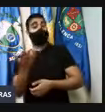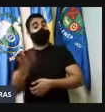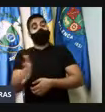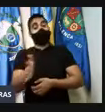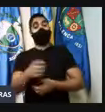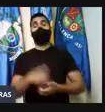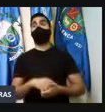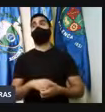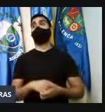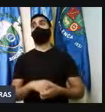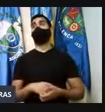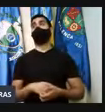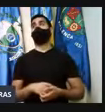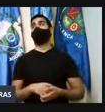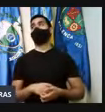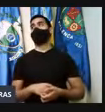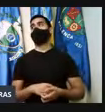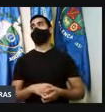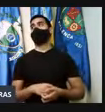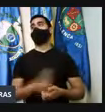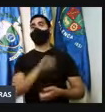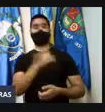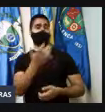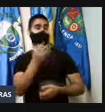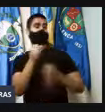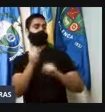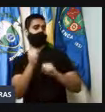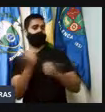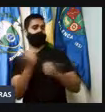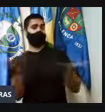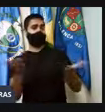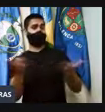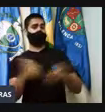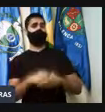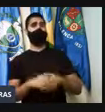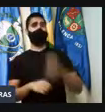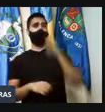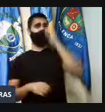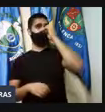Então, se o senhor quiser, eu ponho agora o requerimento